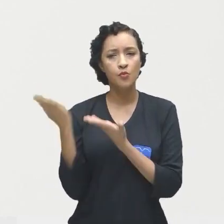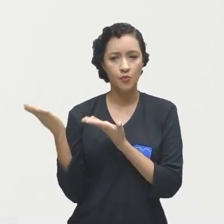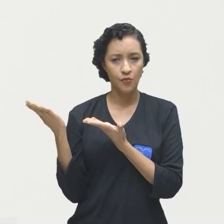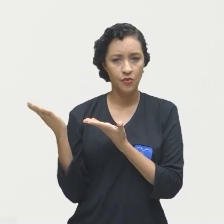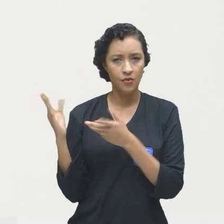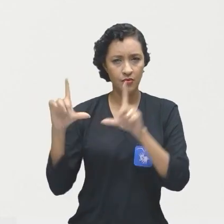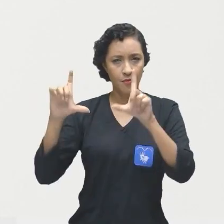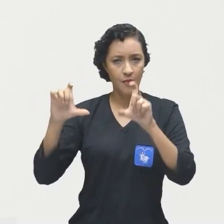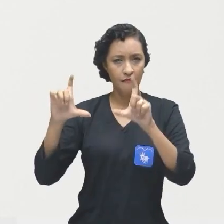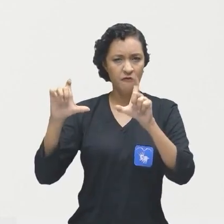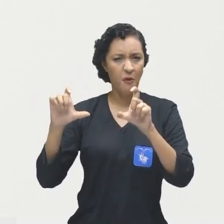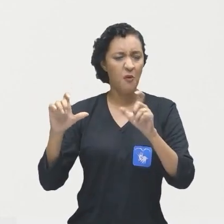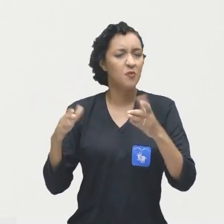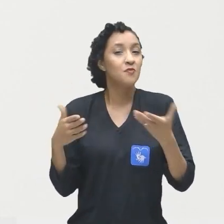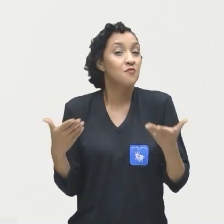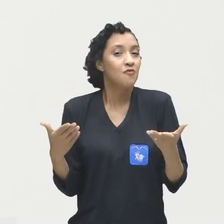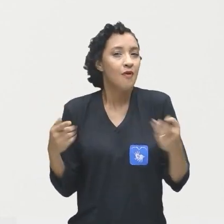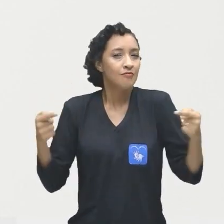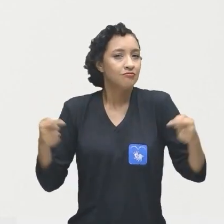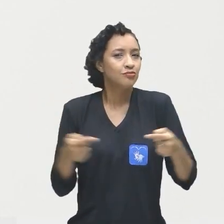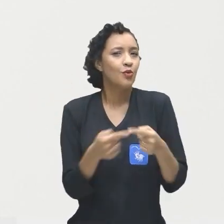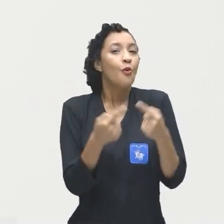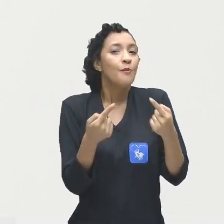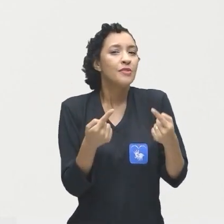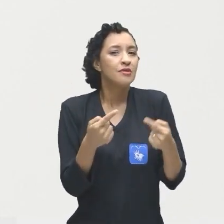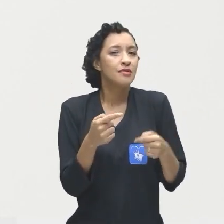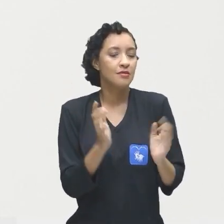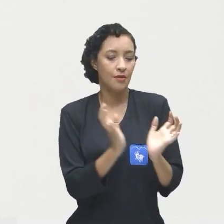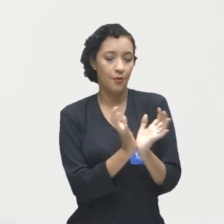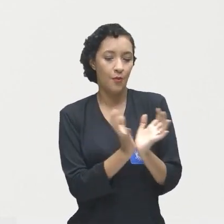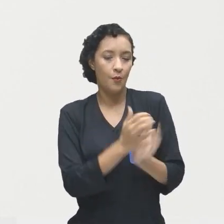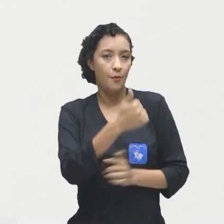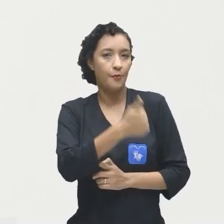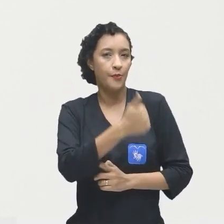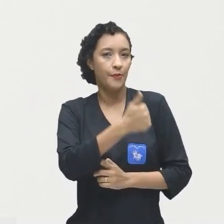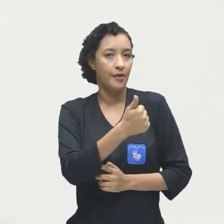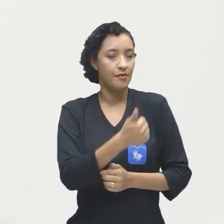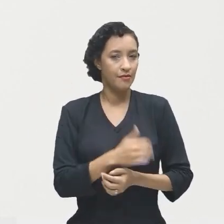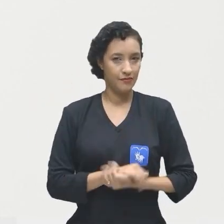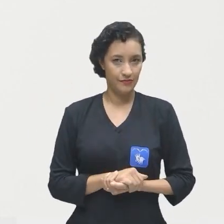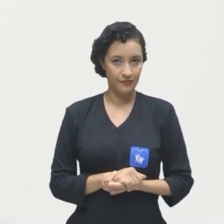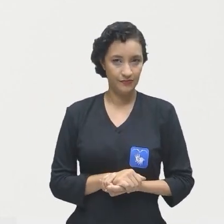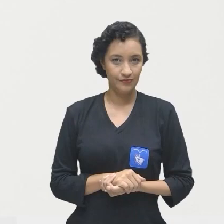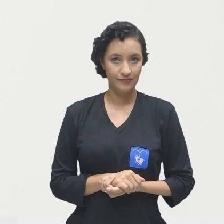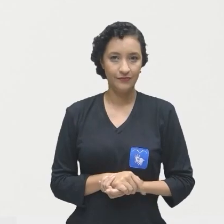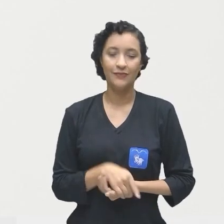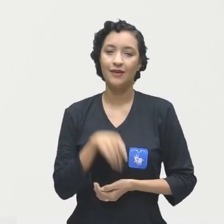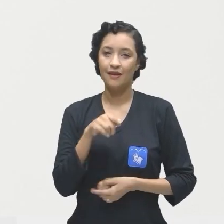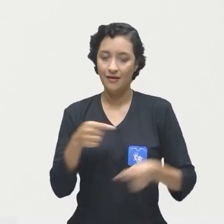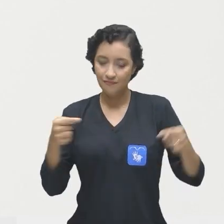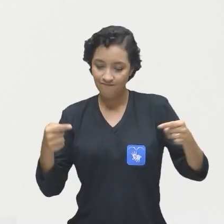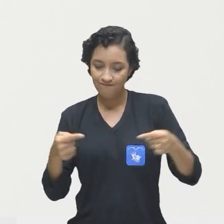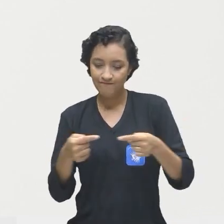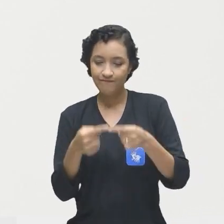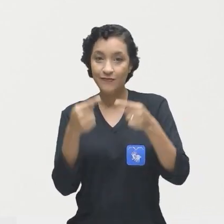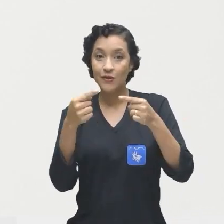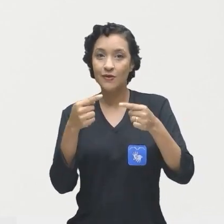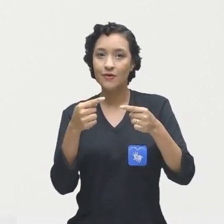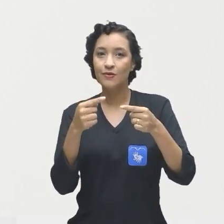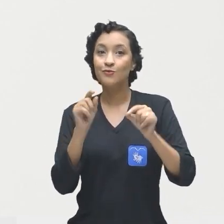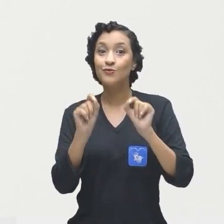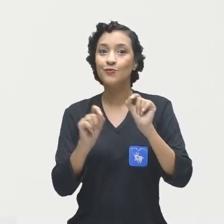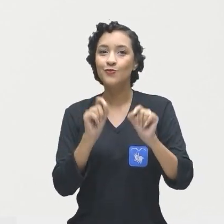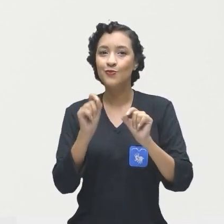esse setor primário está ligado a que recurso? Ele está completamente ligado ao